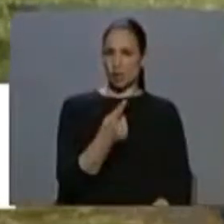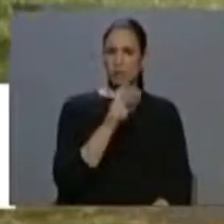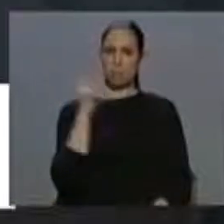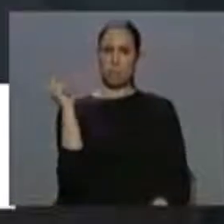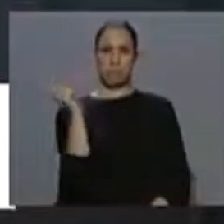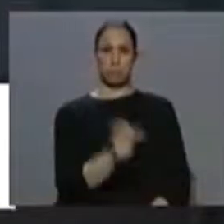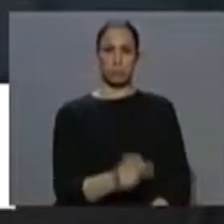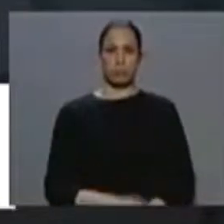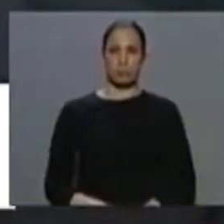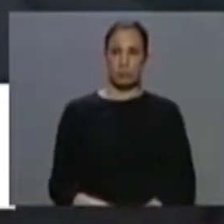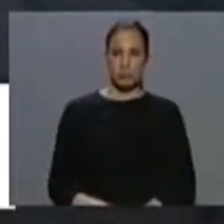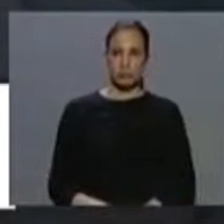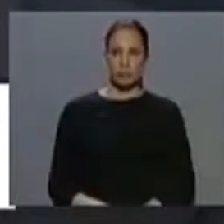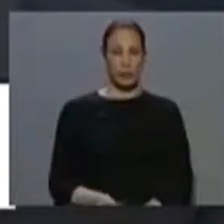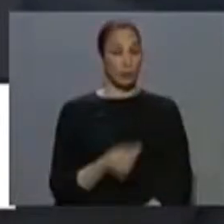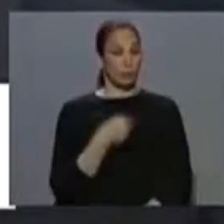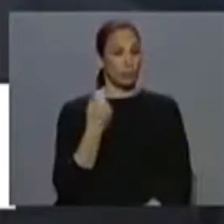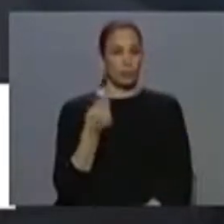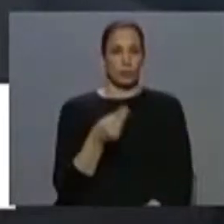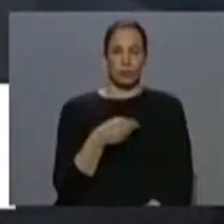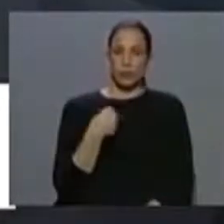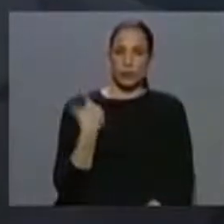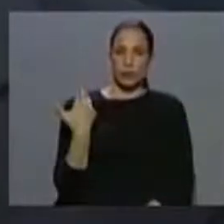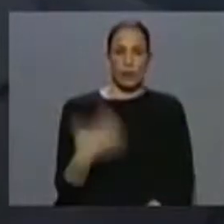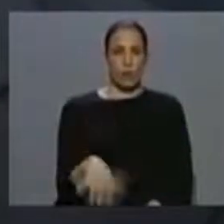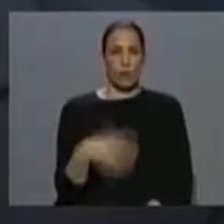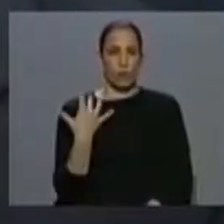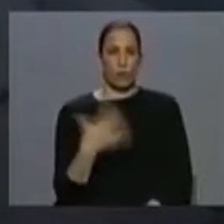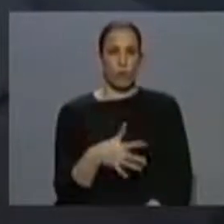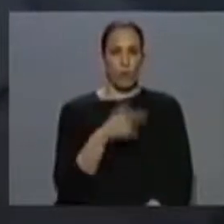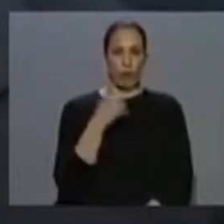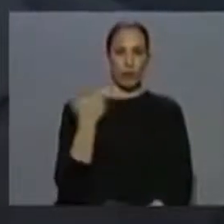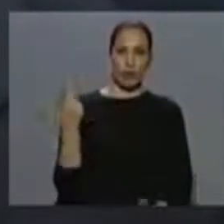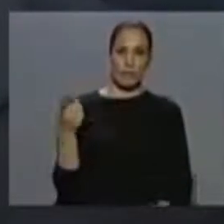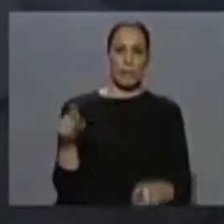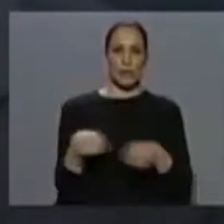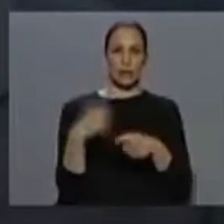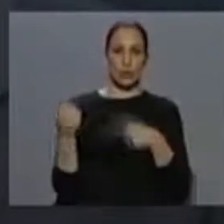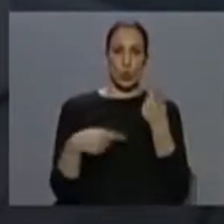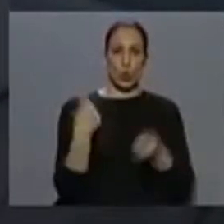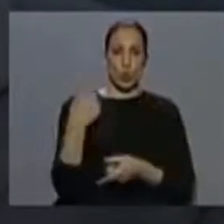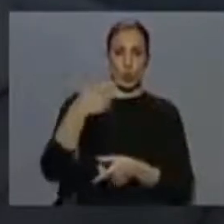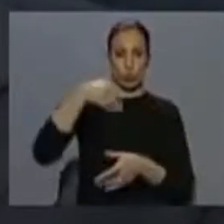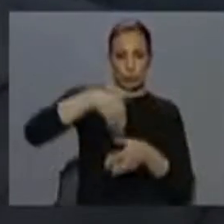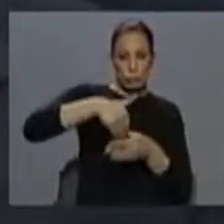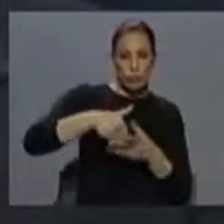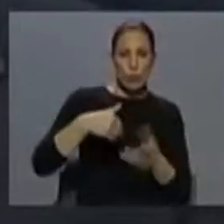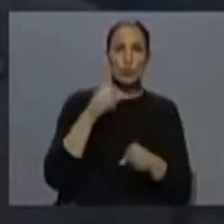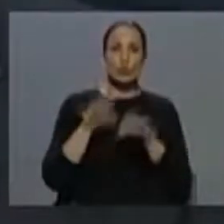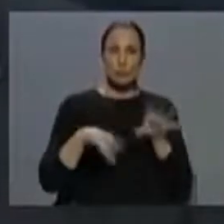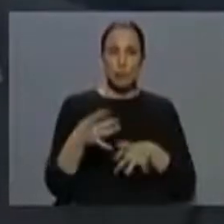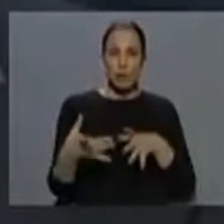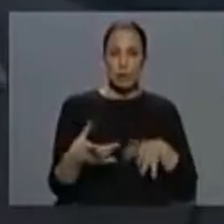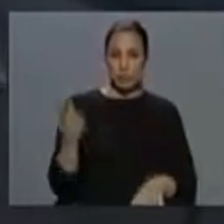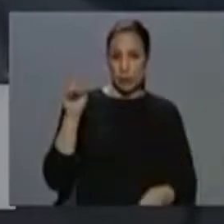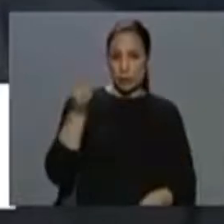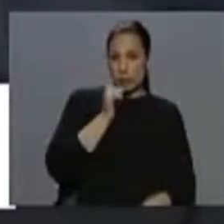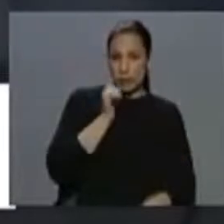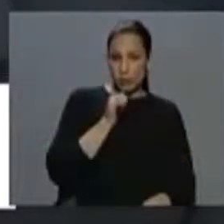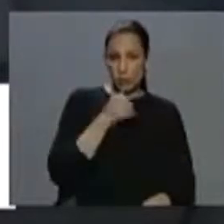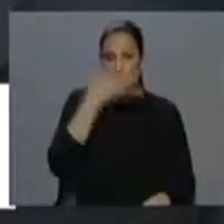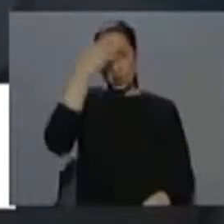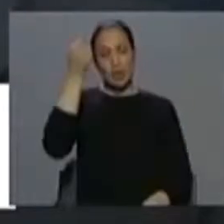resposta. Está muito preocupado em falar da vida interna dos outros partidos, nomeadamente o PSD Açores, e esquece que é presidente do